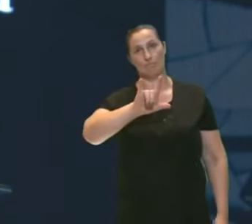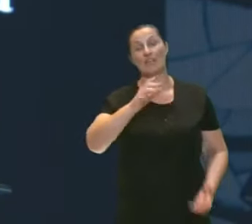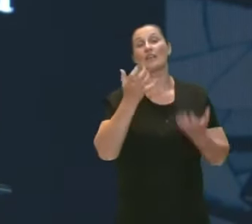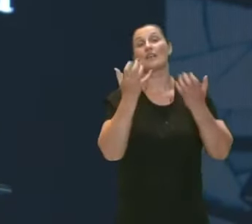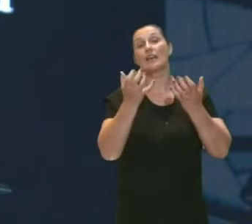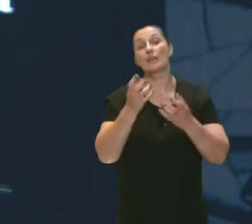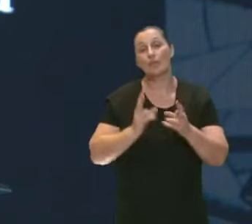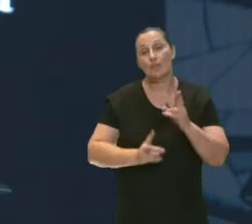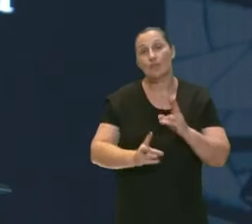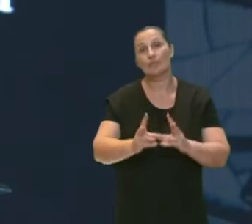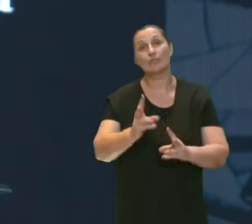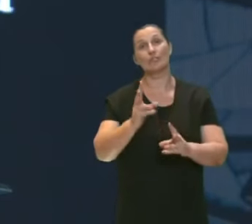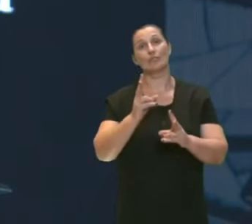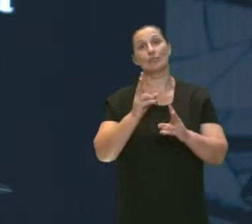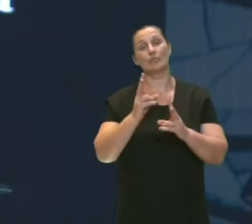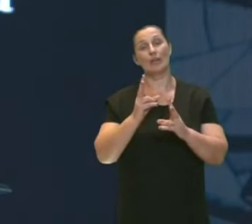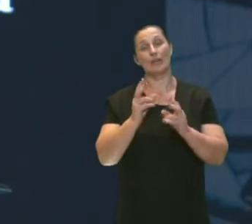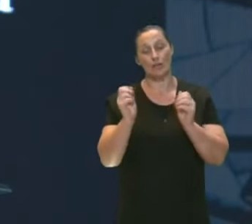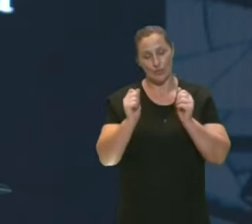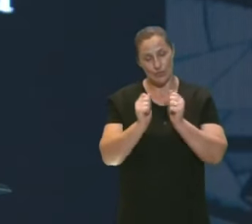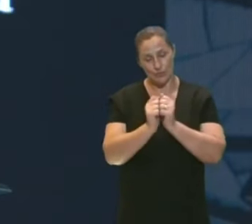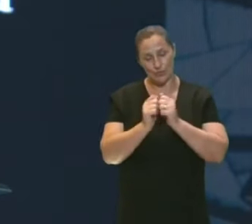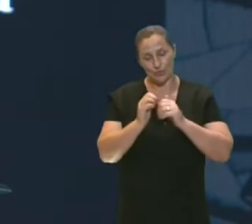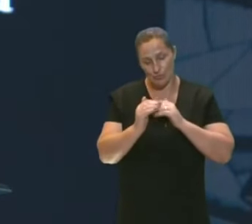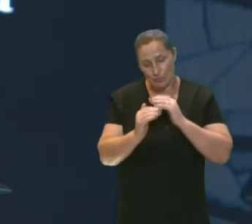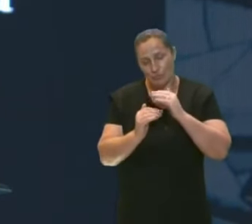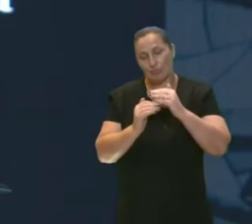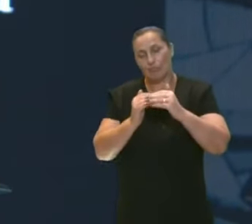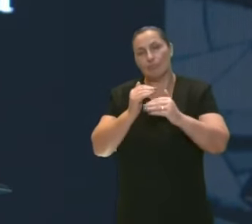quero continuar dando passos contigo.